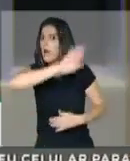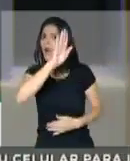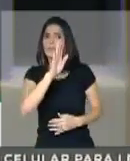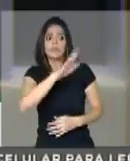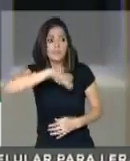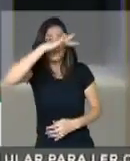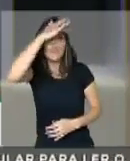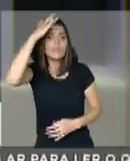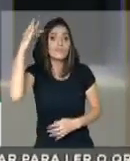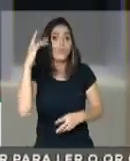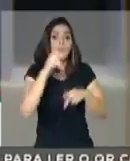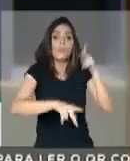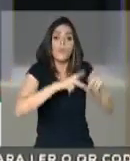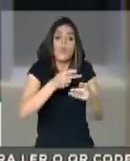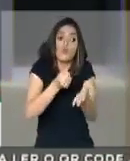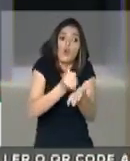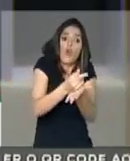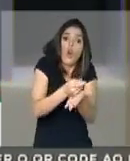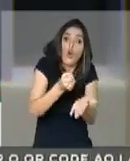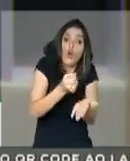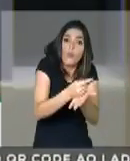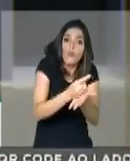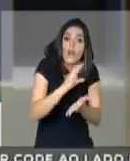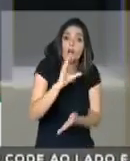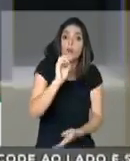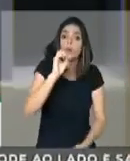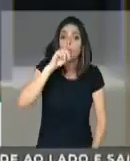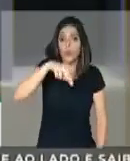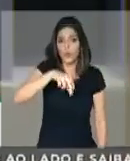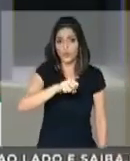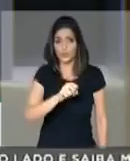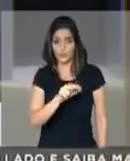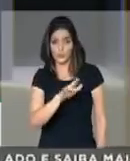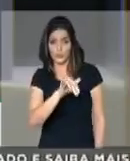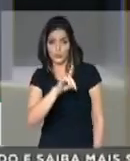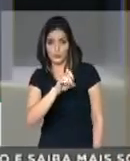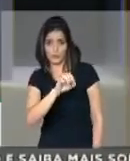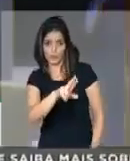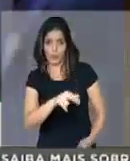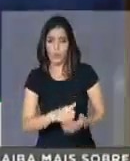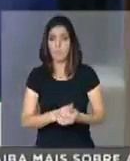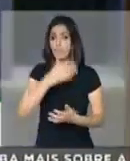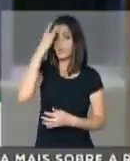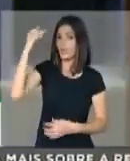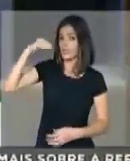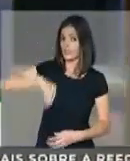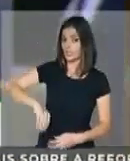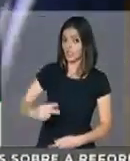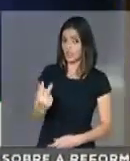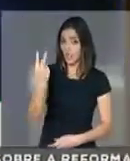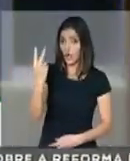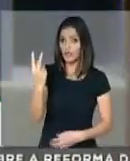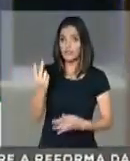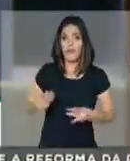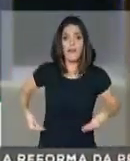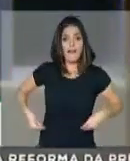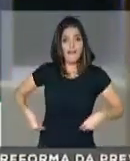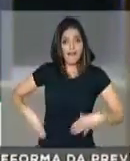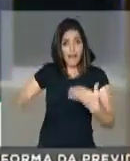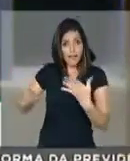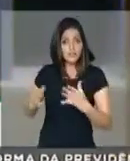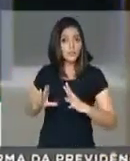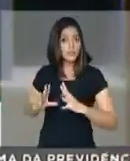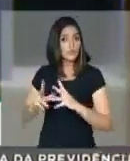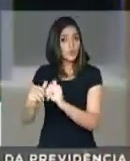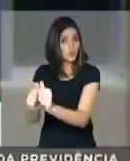que consome neste país, porque quem ganha 2 salários mínimos consome tudo o que